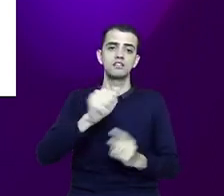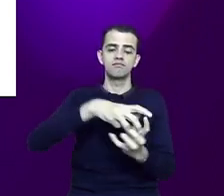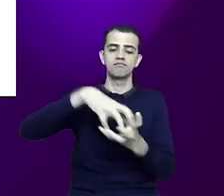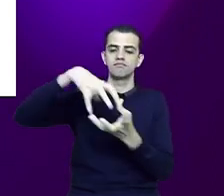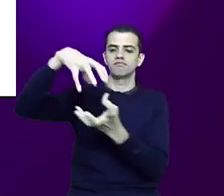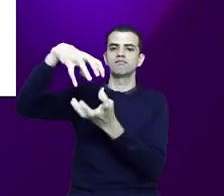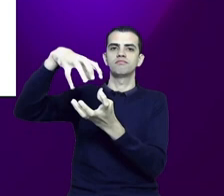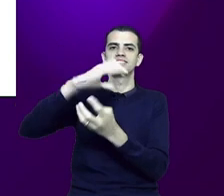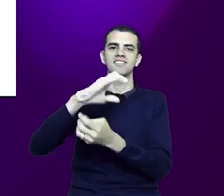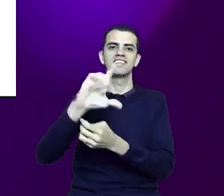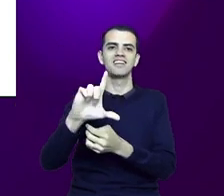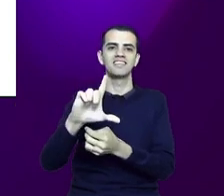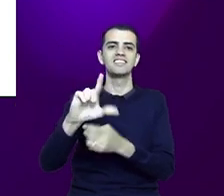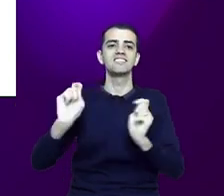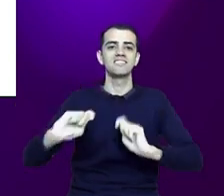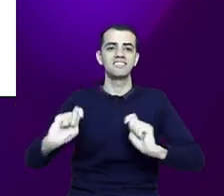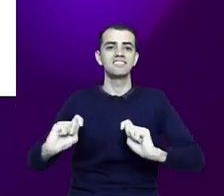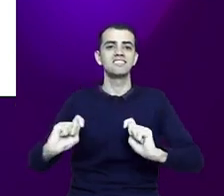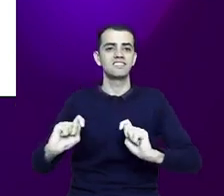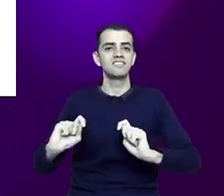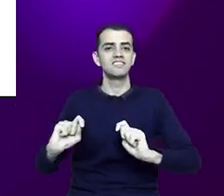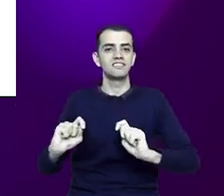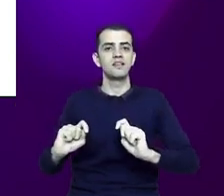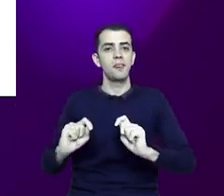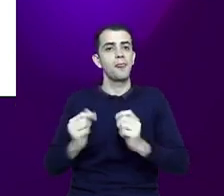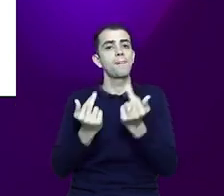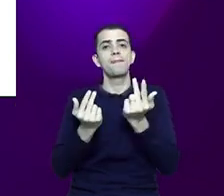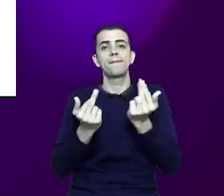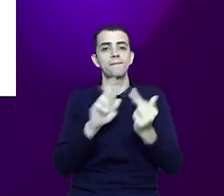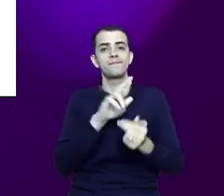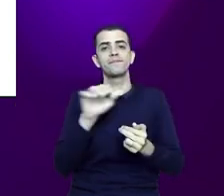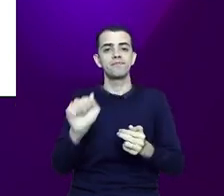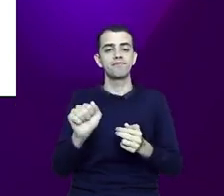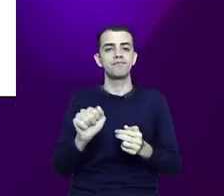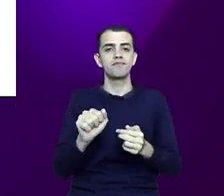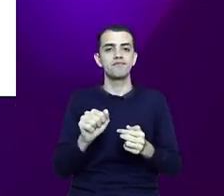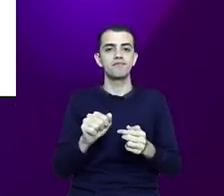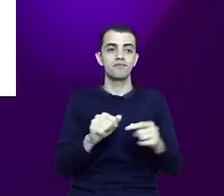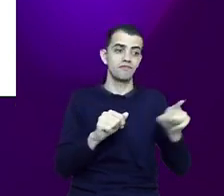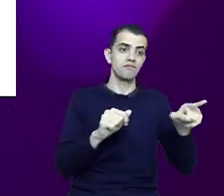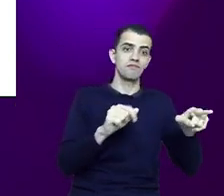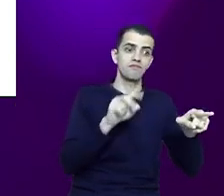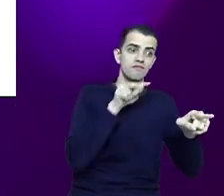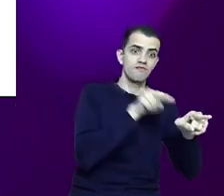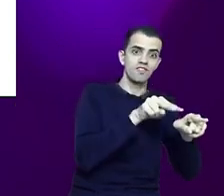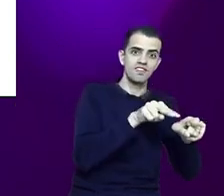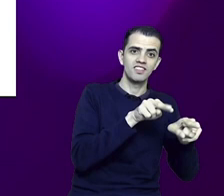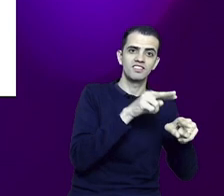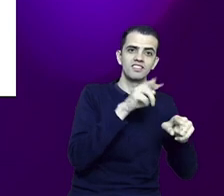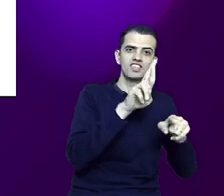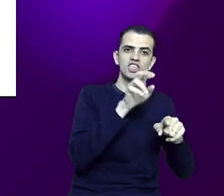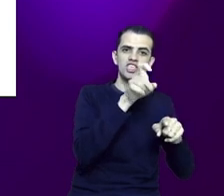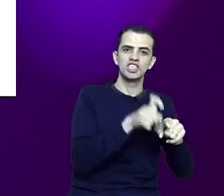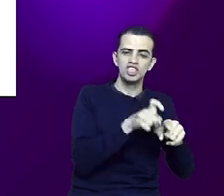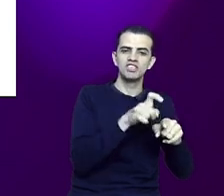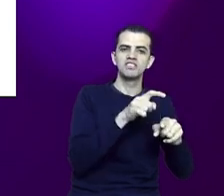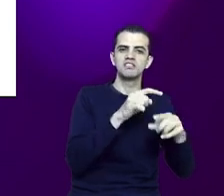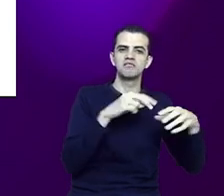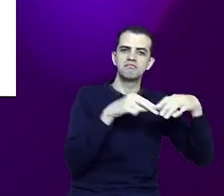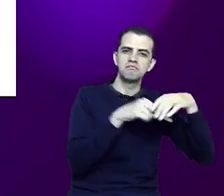essas classificações, com a realidade aumentada. Então, ela se mostrou extremamente